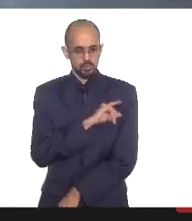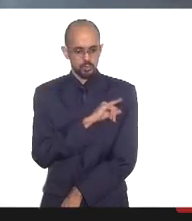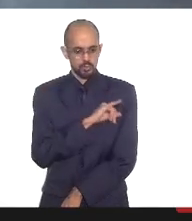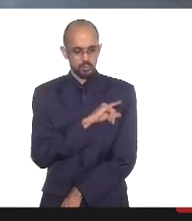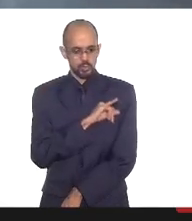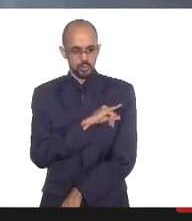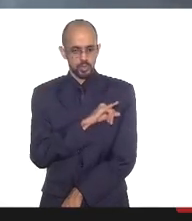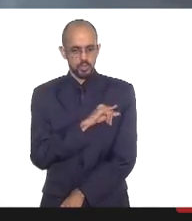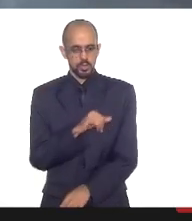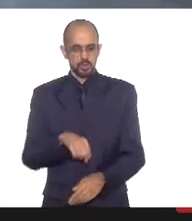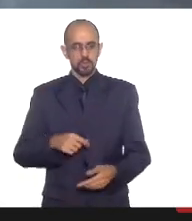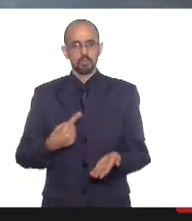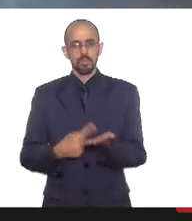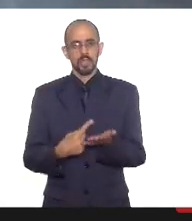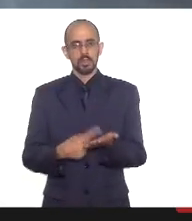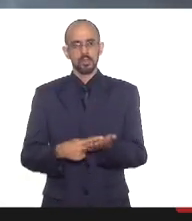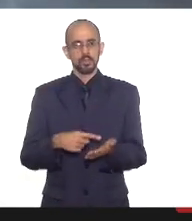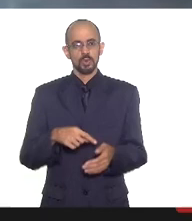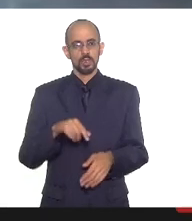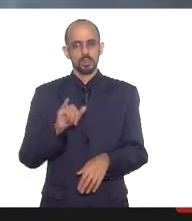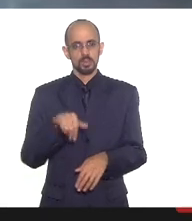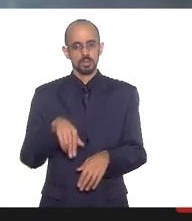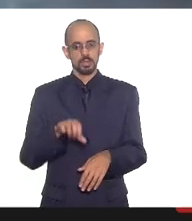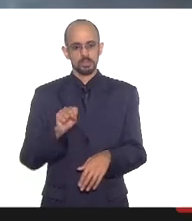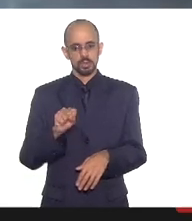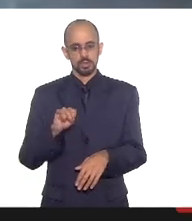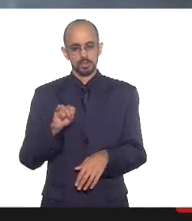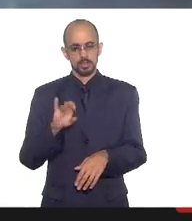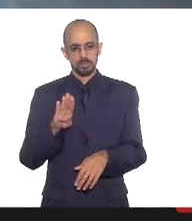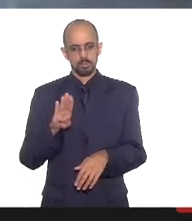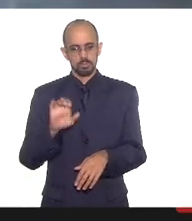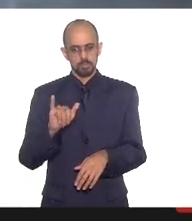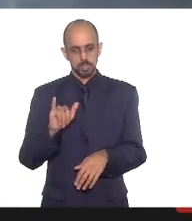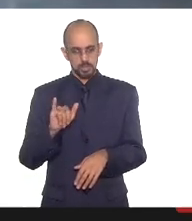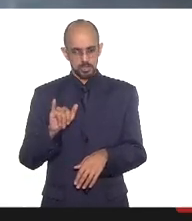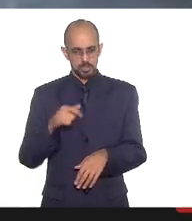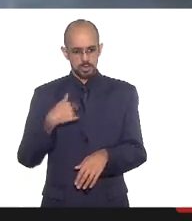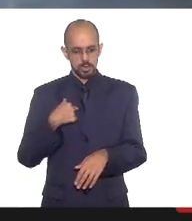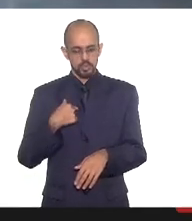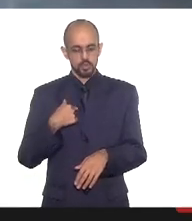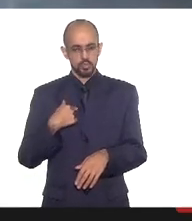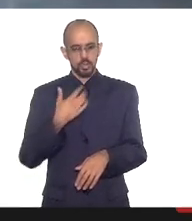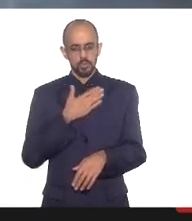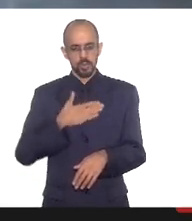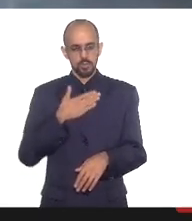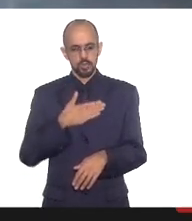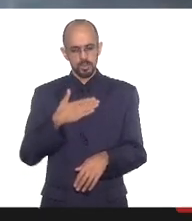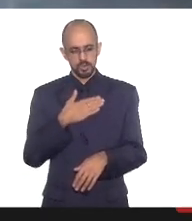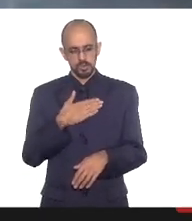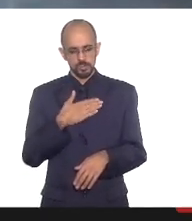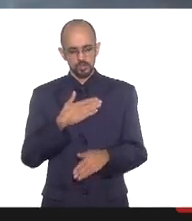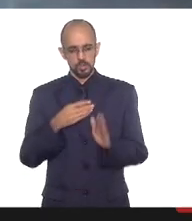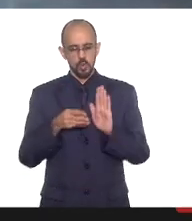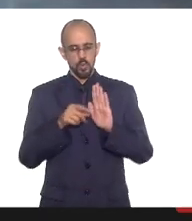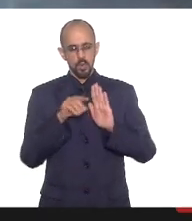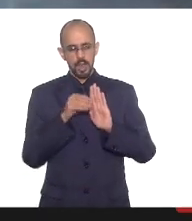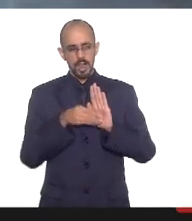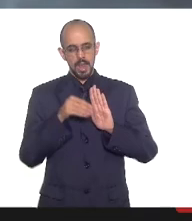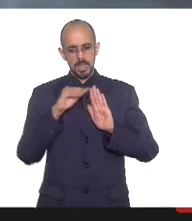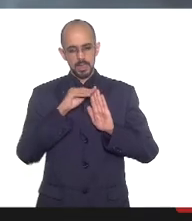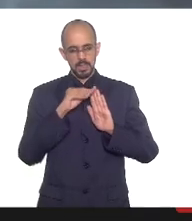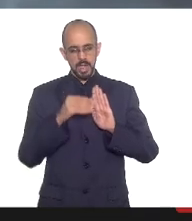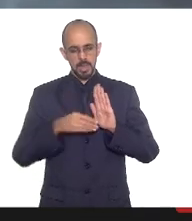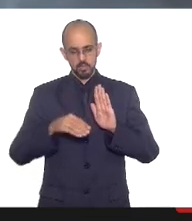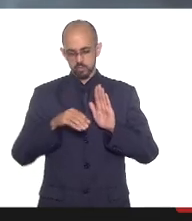sib o calendário Unificado é isso me deu um sopro de esperança realmente